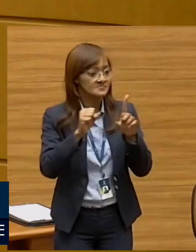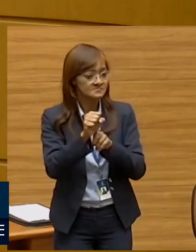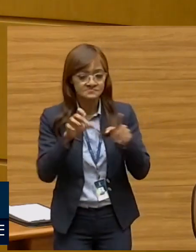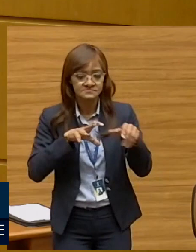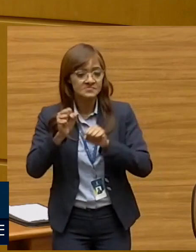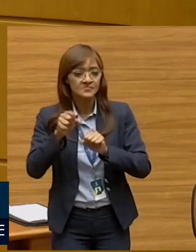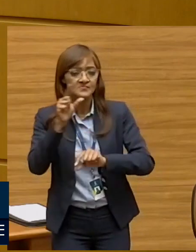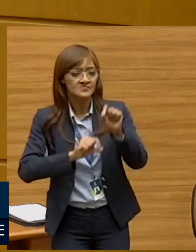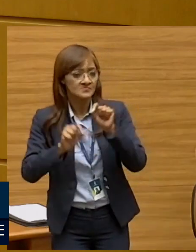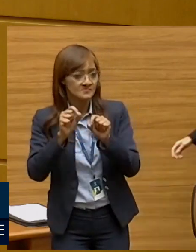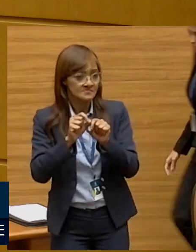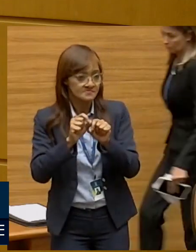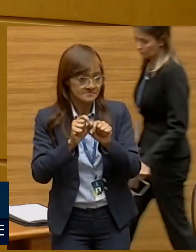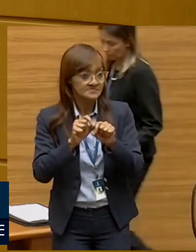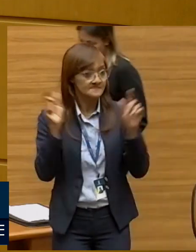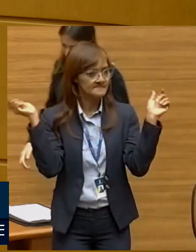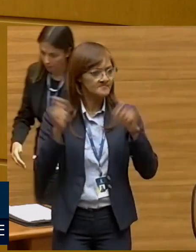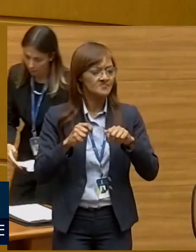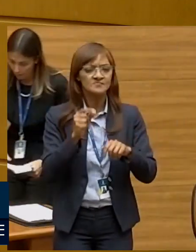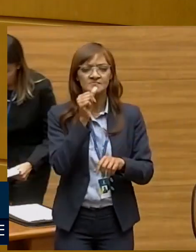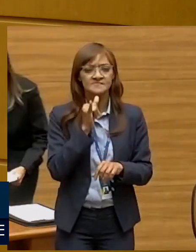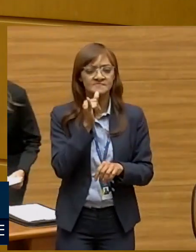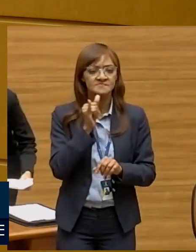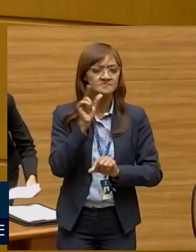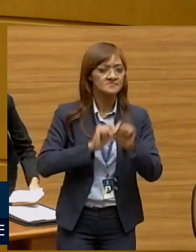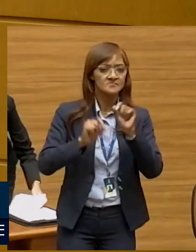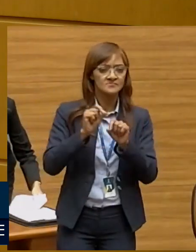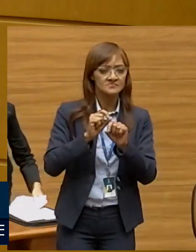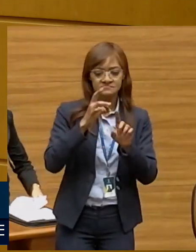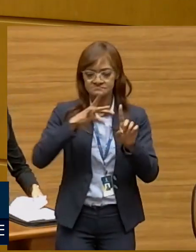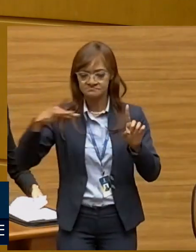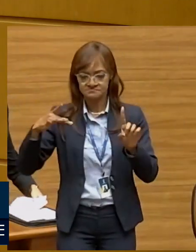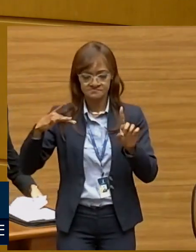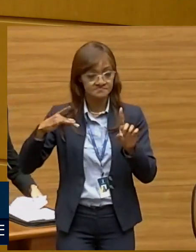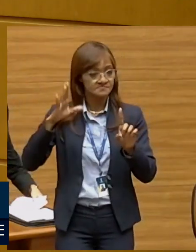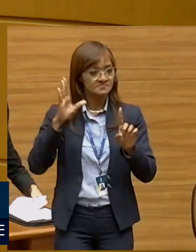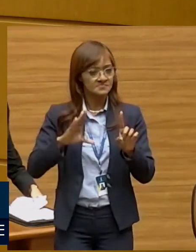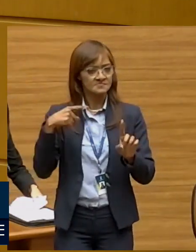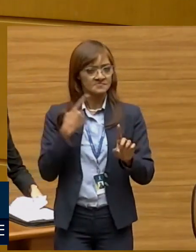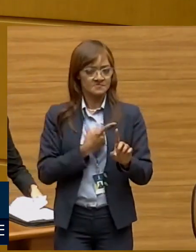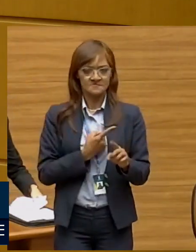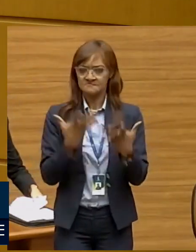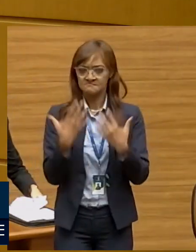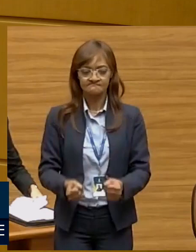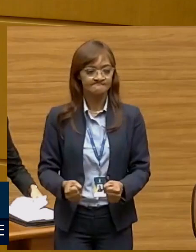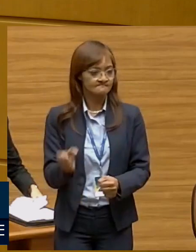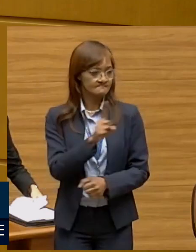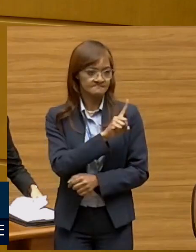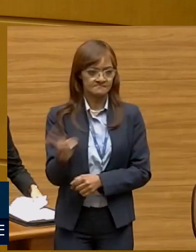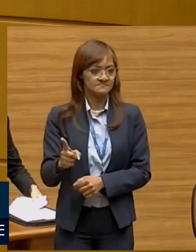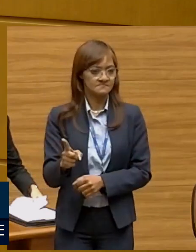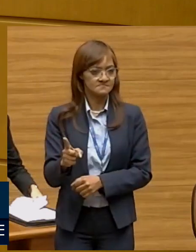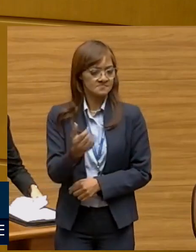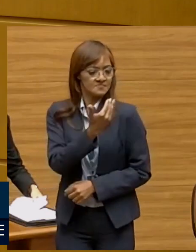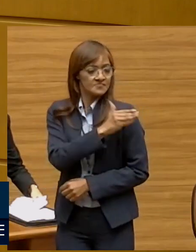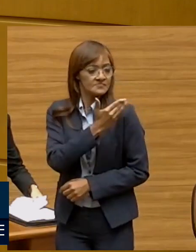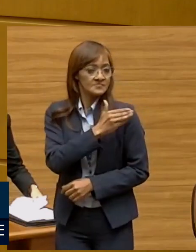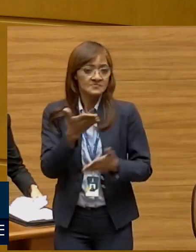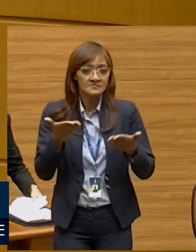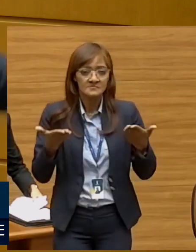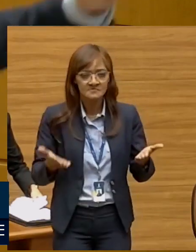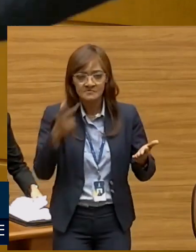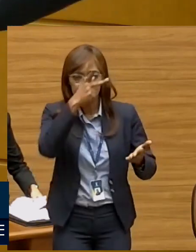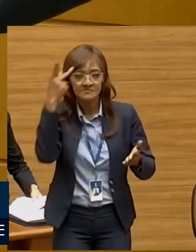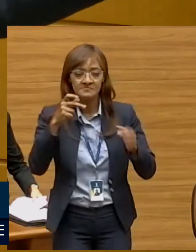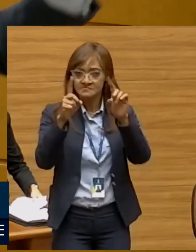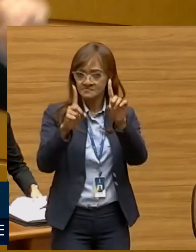formação anticapacitista, que seria basicamente o conceito da gente repudiar a discriminação contra a pessoa com